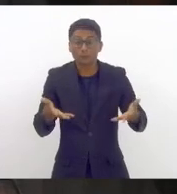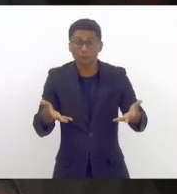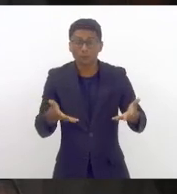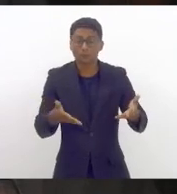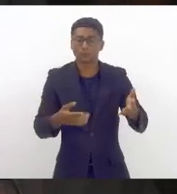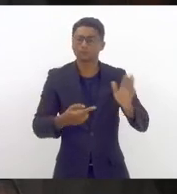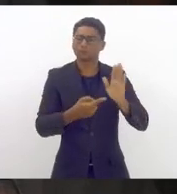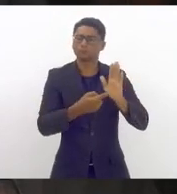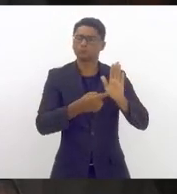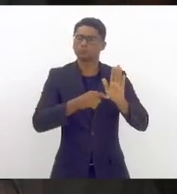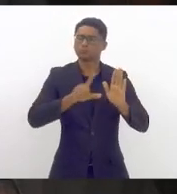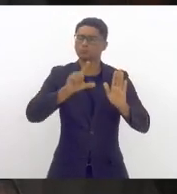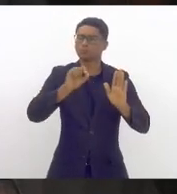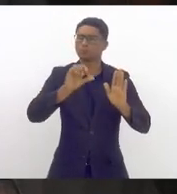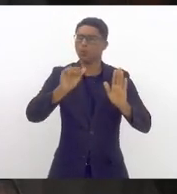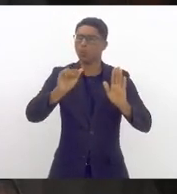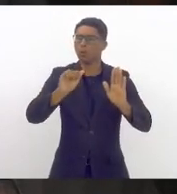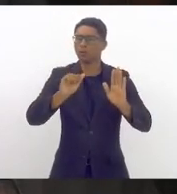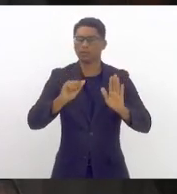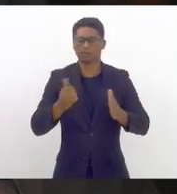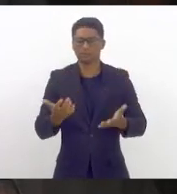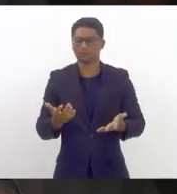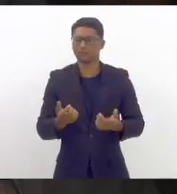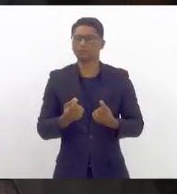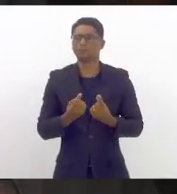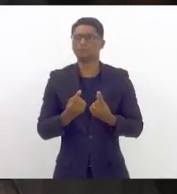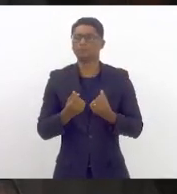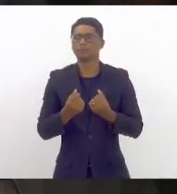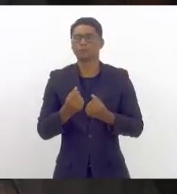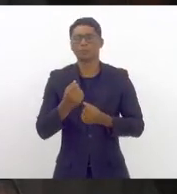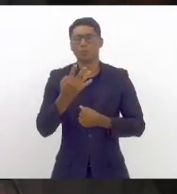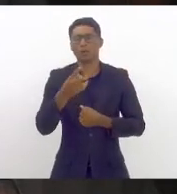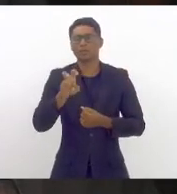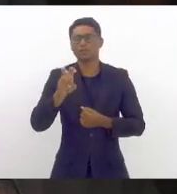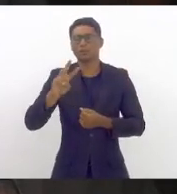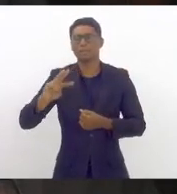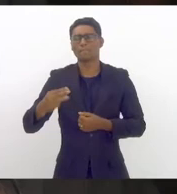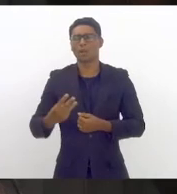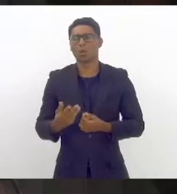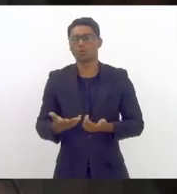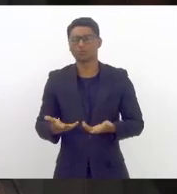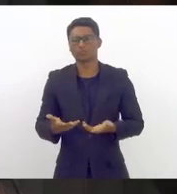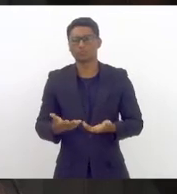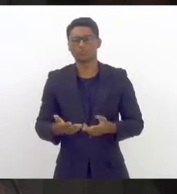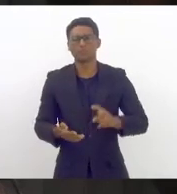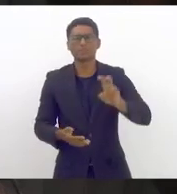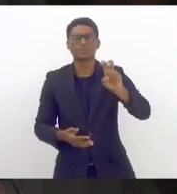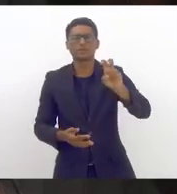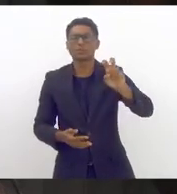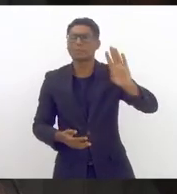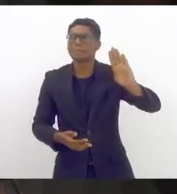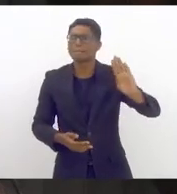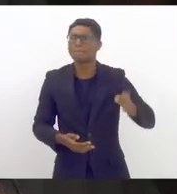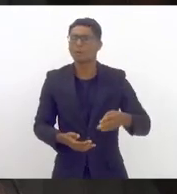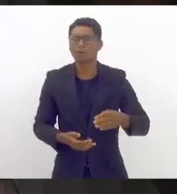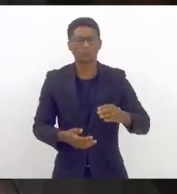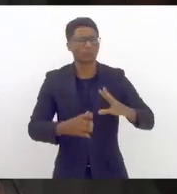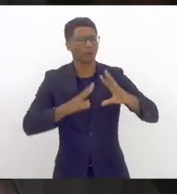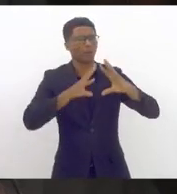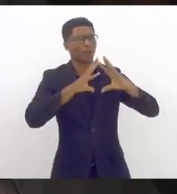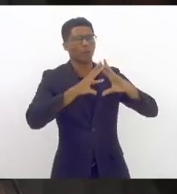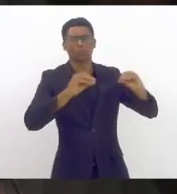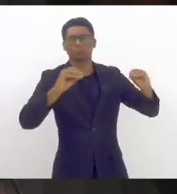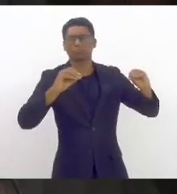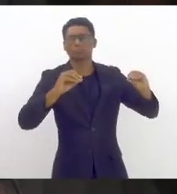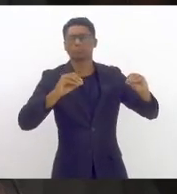veio a previsão de 45 bilhões Por que que sumiu 5 bilhões que eu acho que no fundo vão